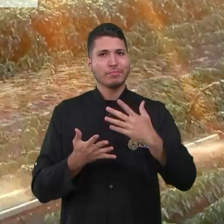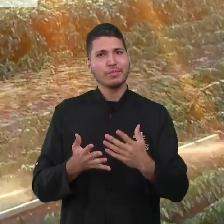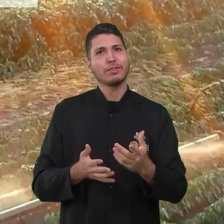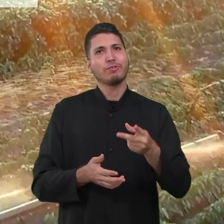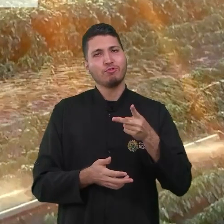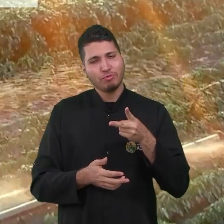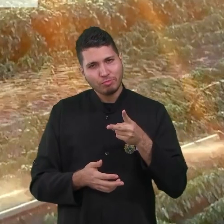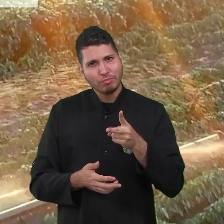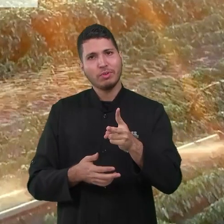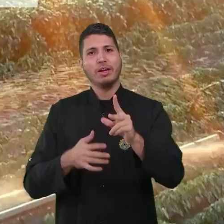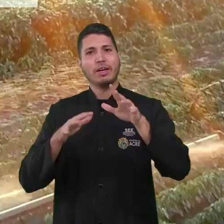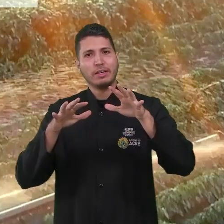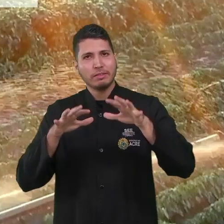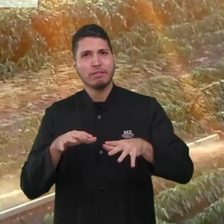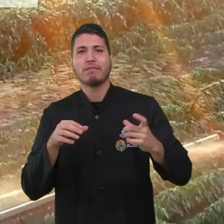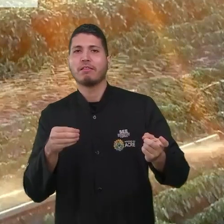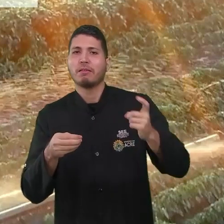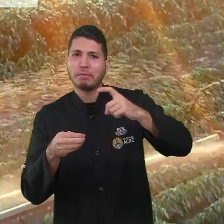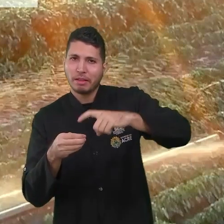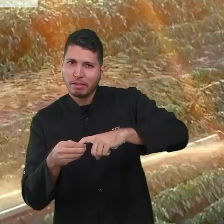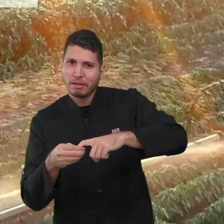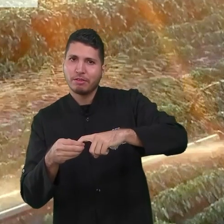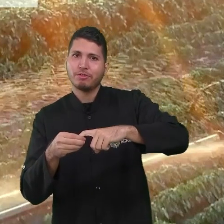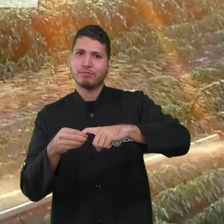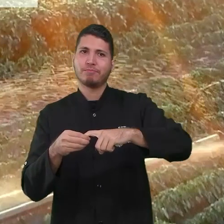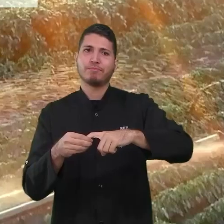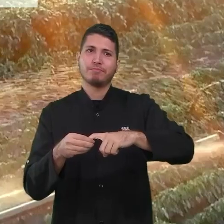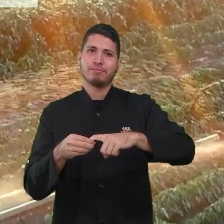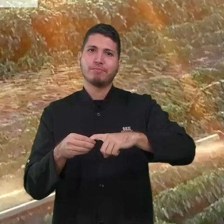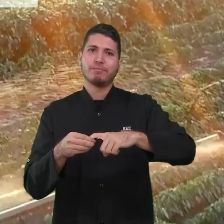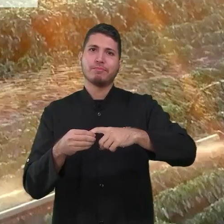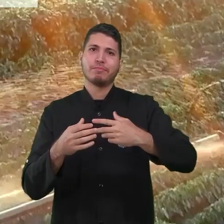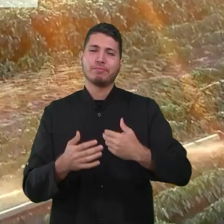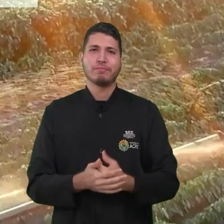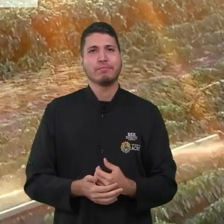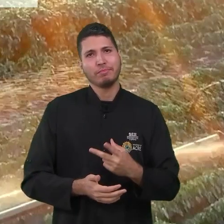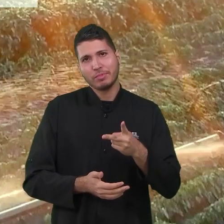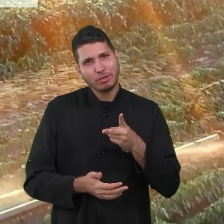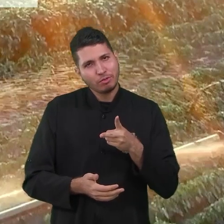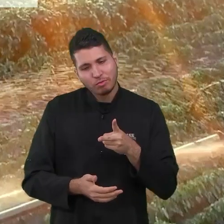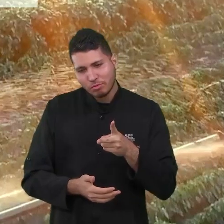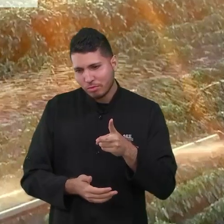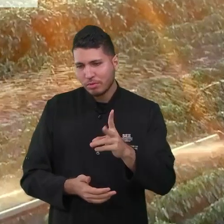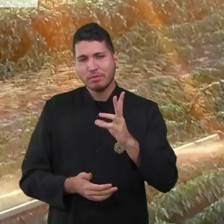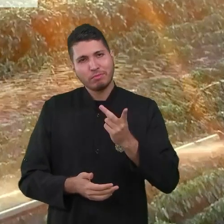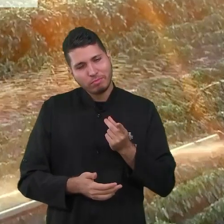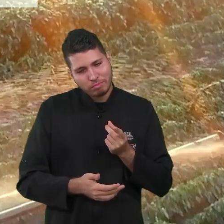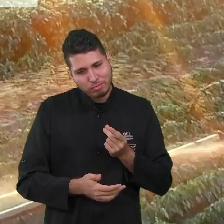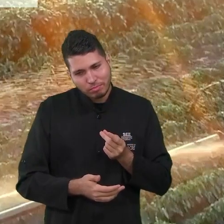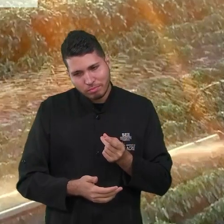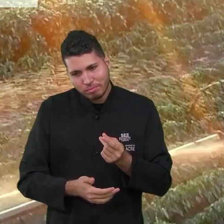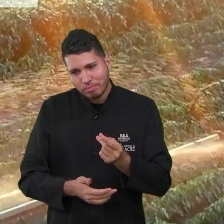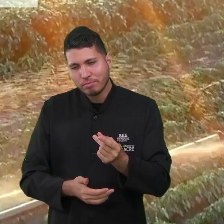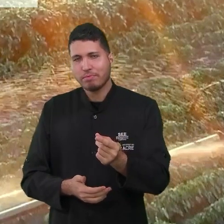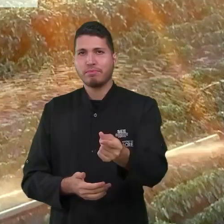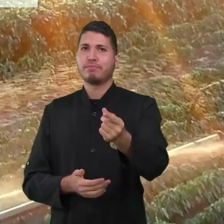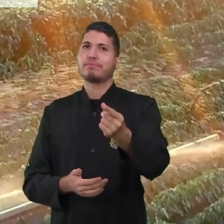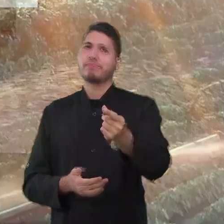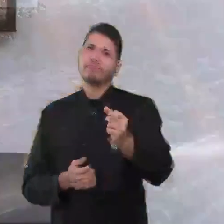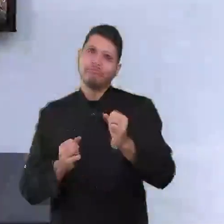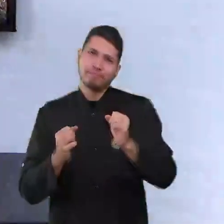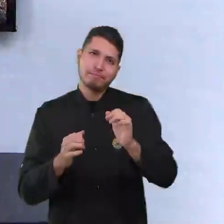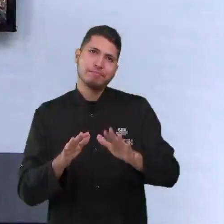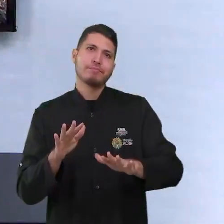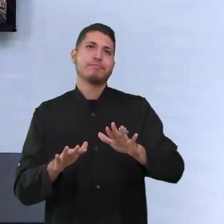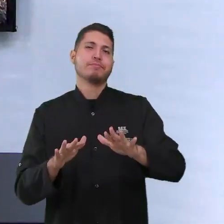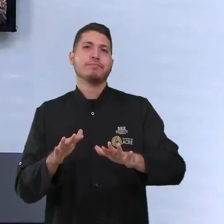produtiva e essa segregação socioterritorial, a tendência dela é se perpetuar por muito e muito tempo, deixando